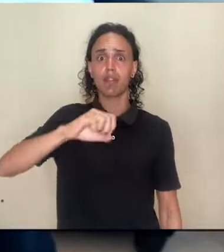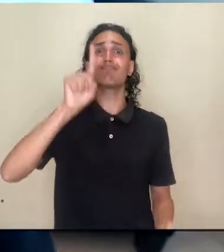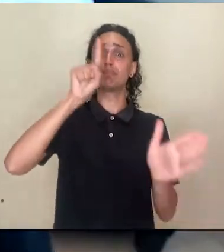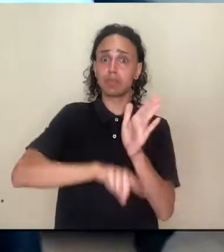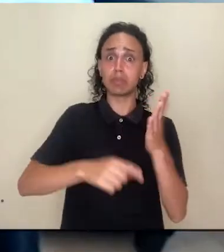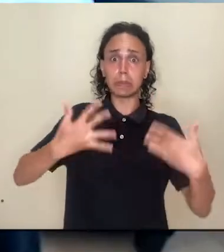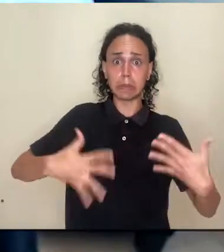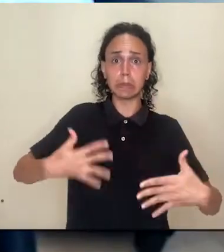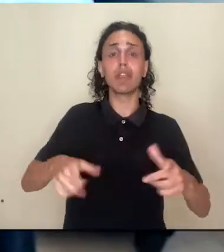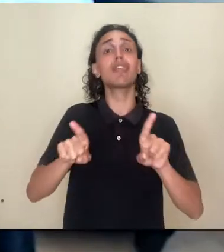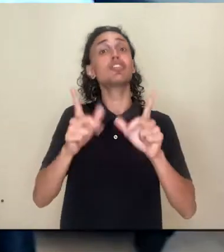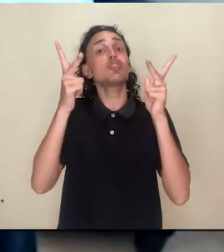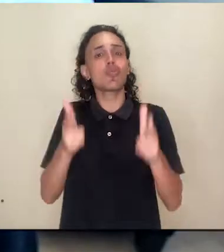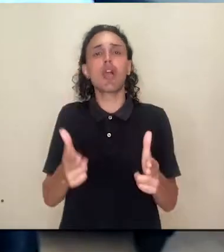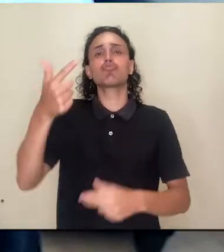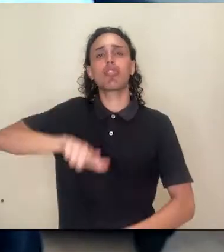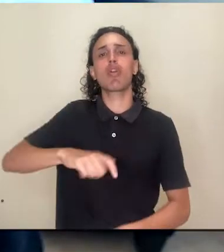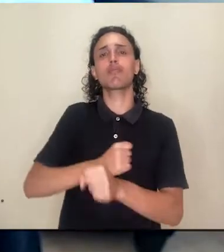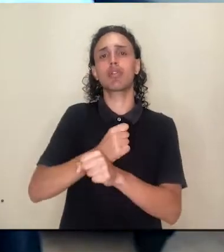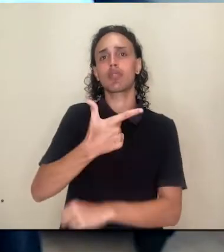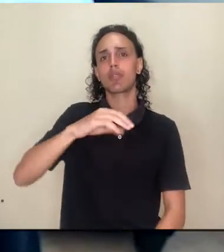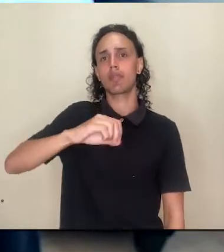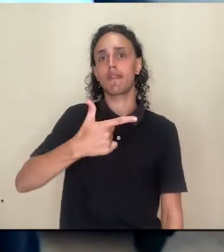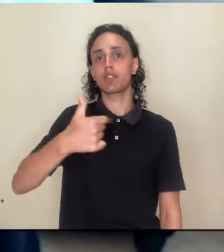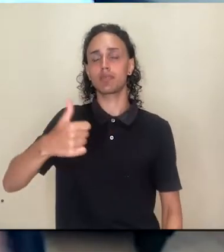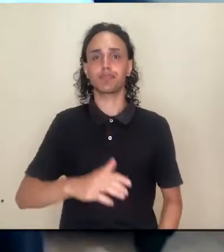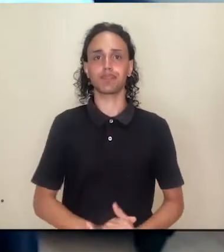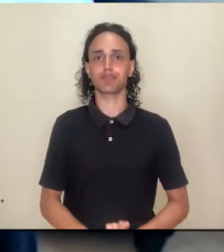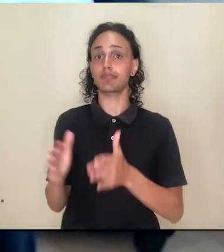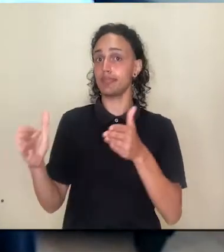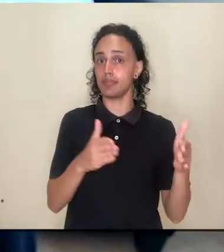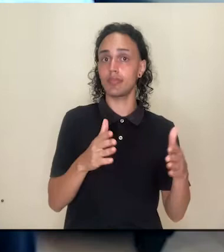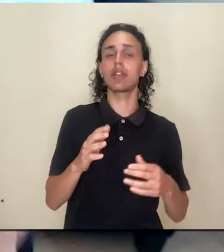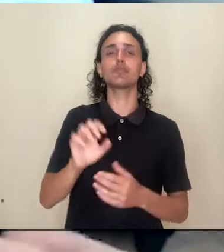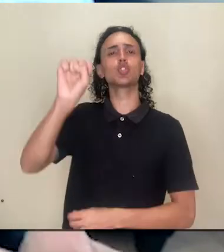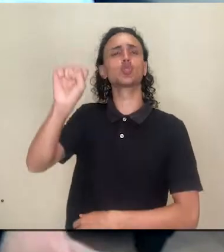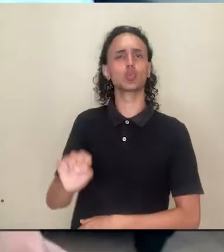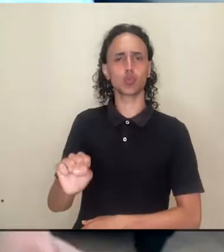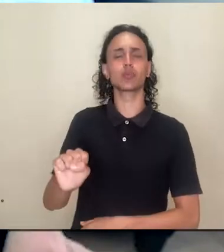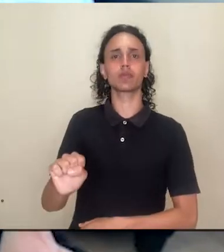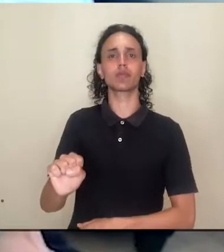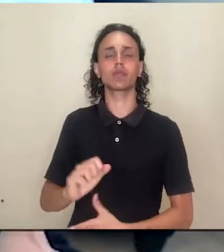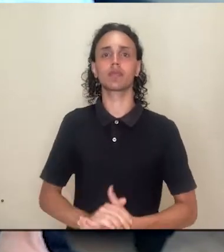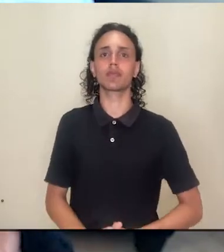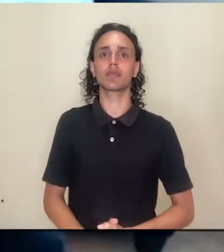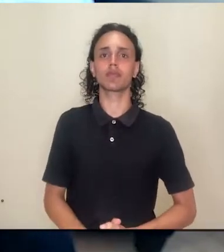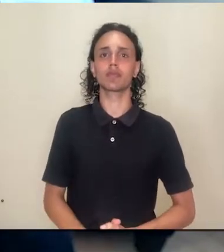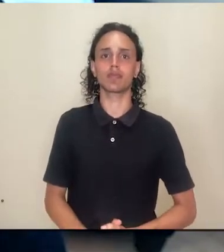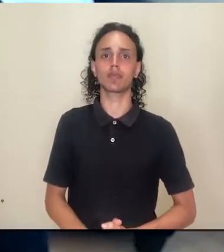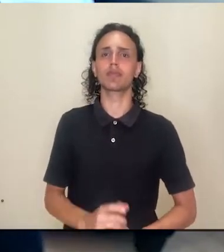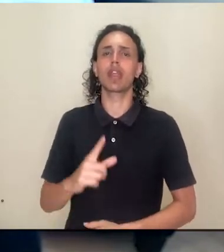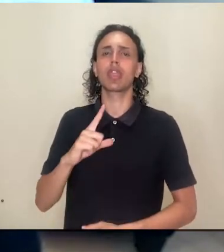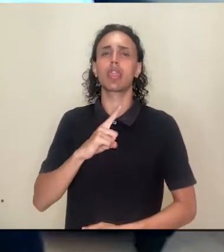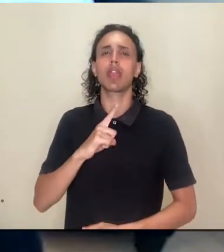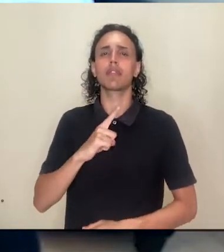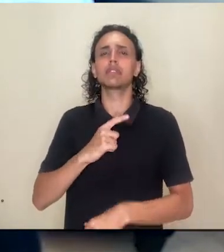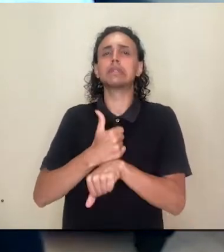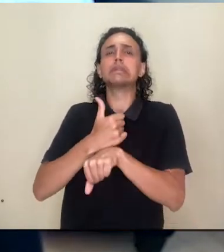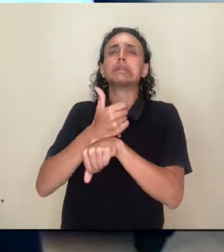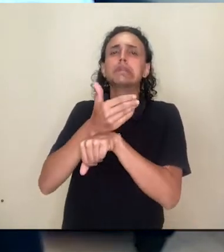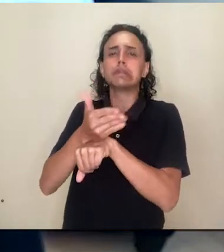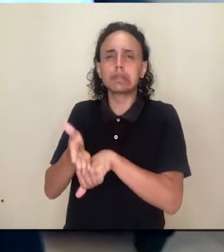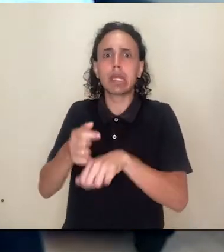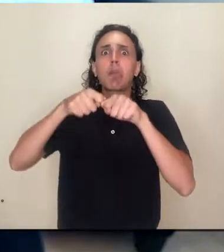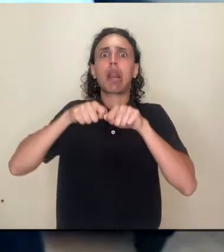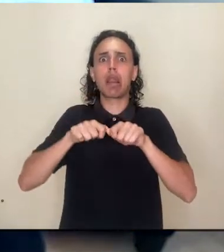e novamente em 2021. Quando você olha para a região sul, que teve uma chegada um pouco